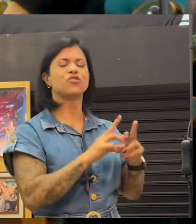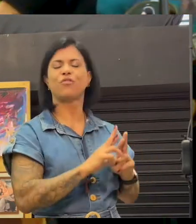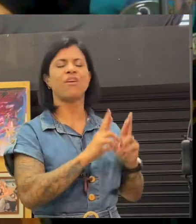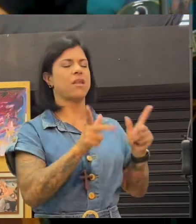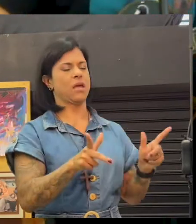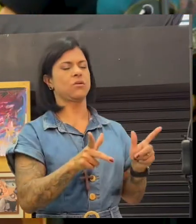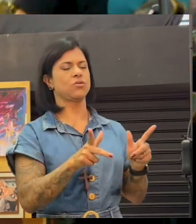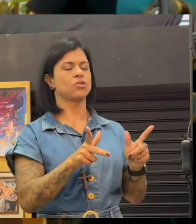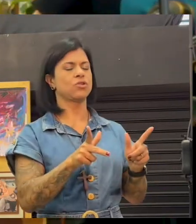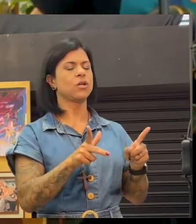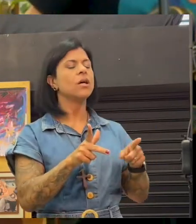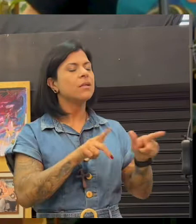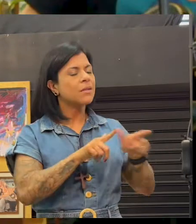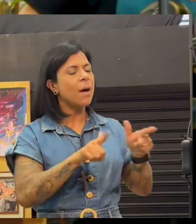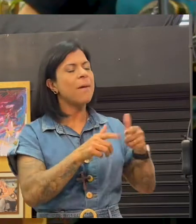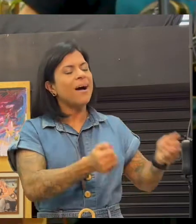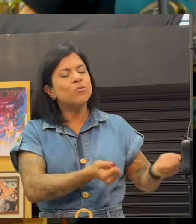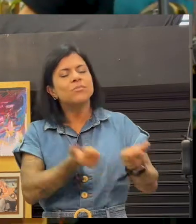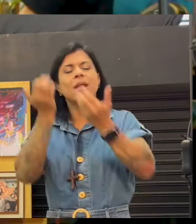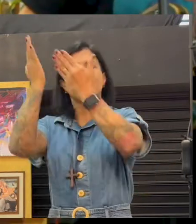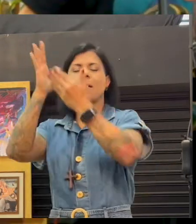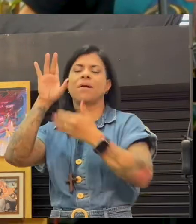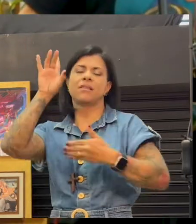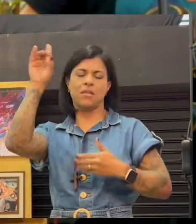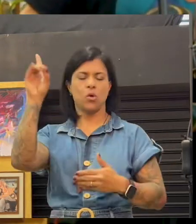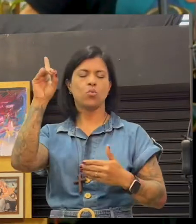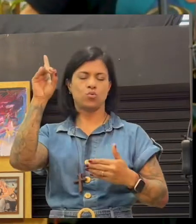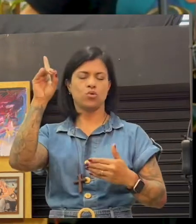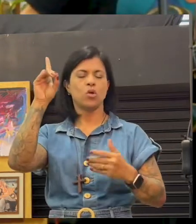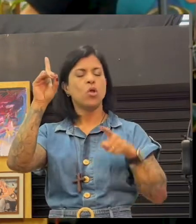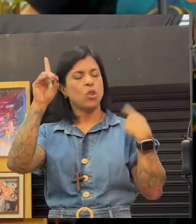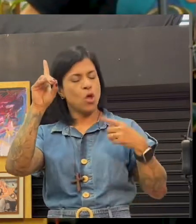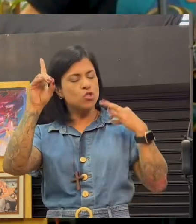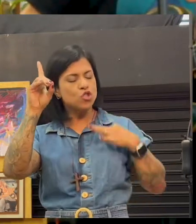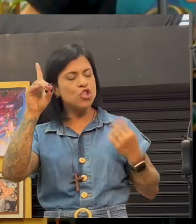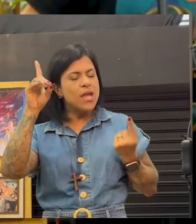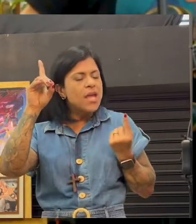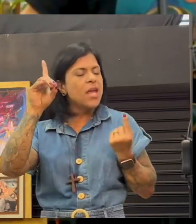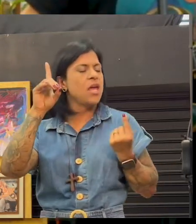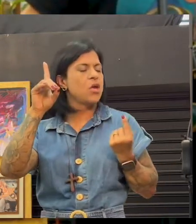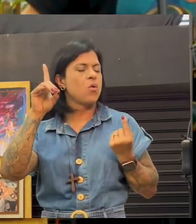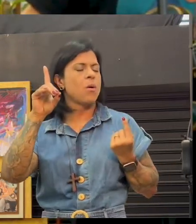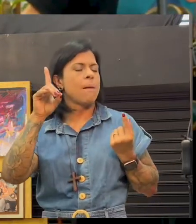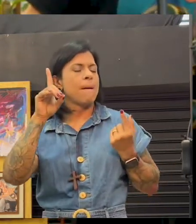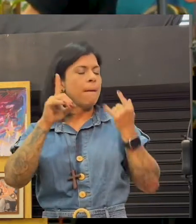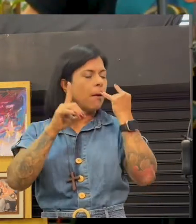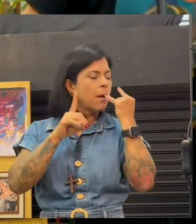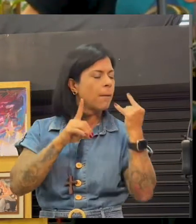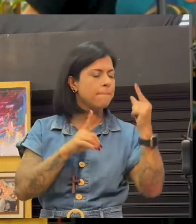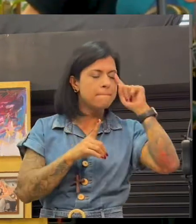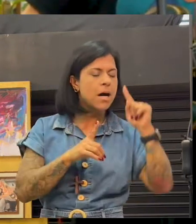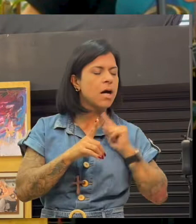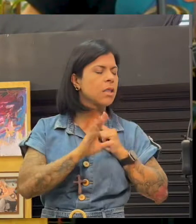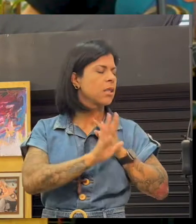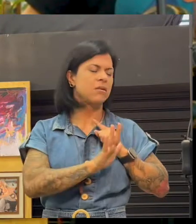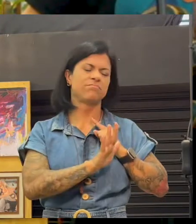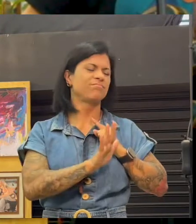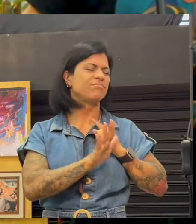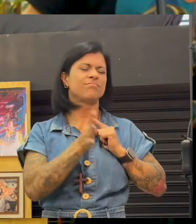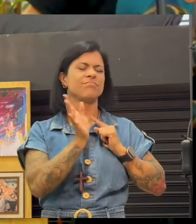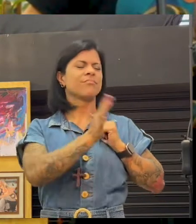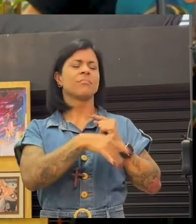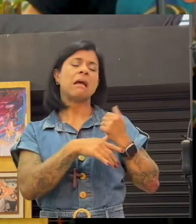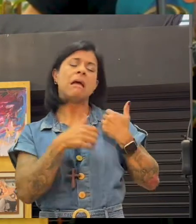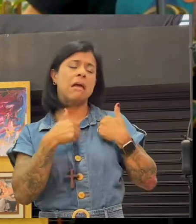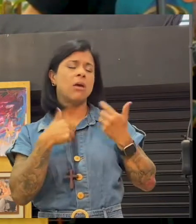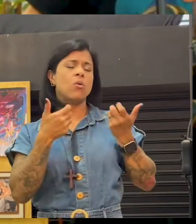para a glória do Senhor. Que o nosso dinheiro não venha ser o nosso Senhor. Ou mesmo que eu não seja